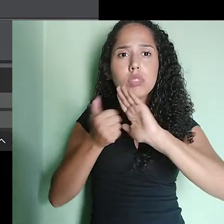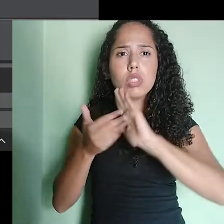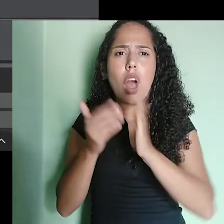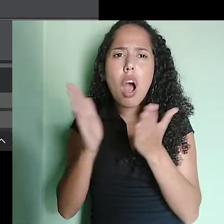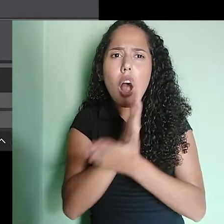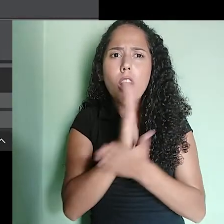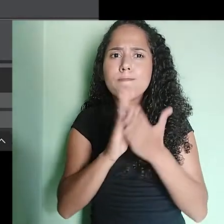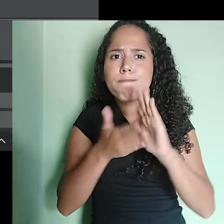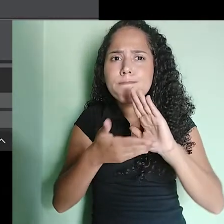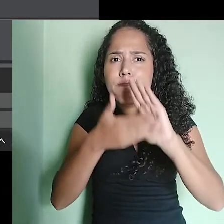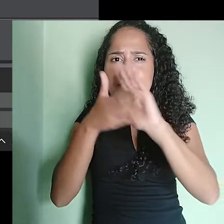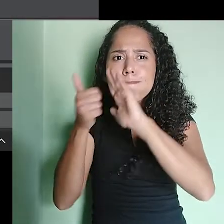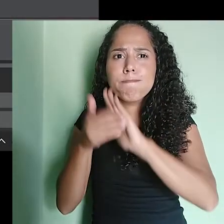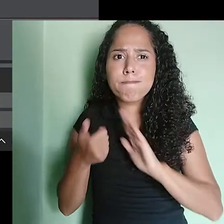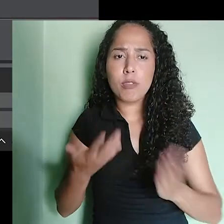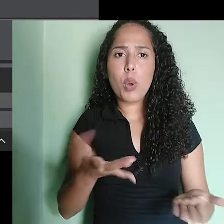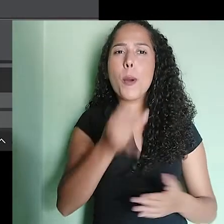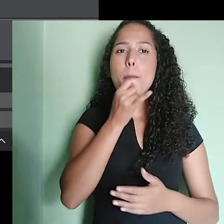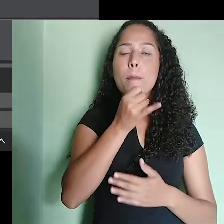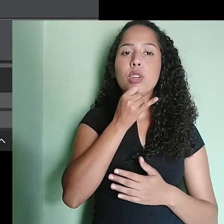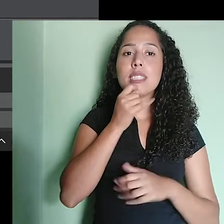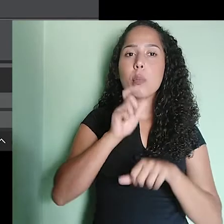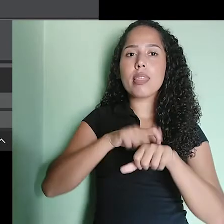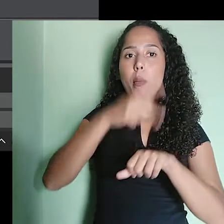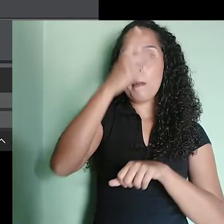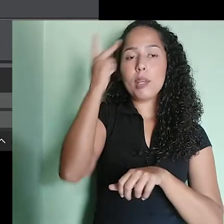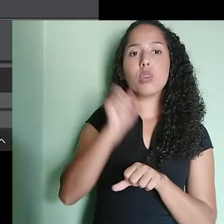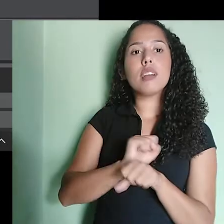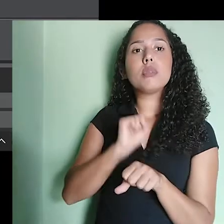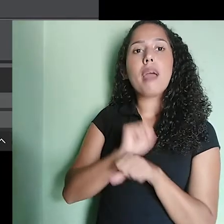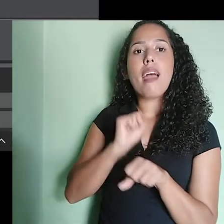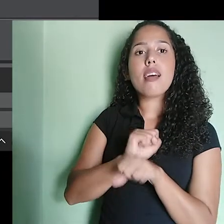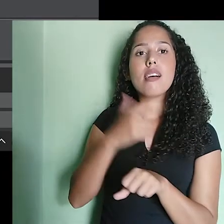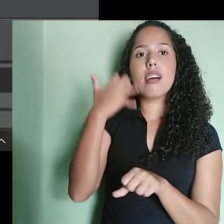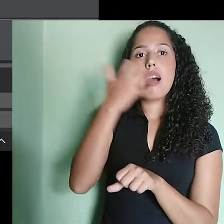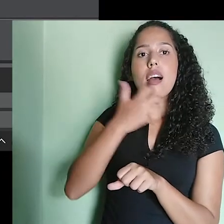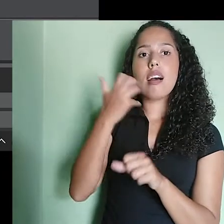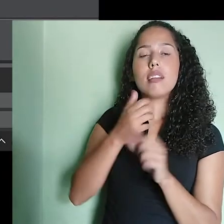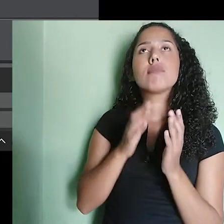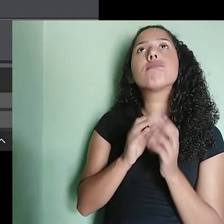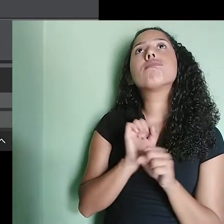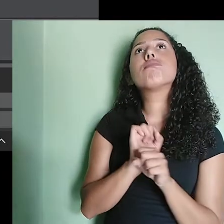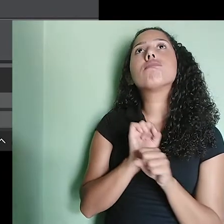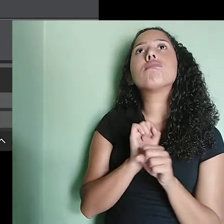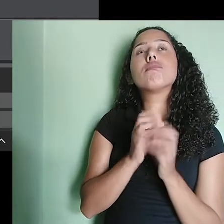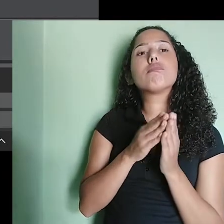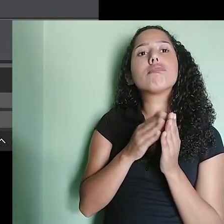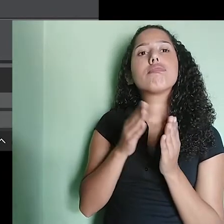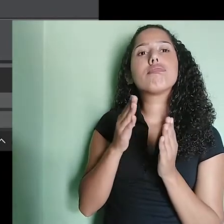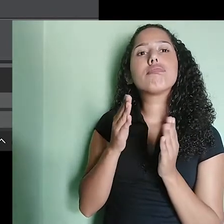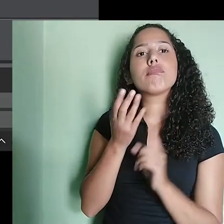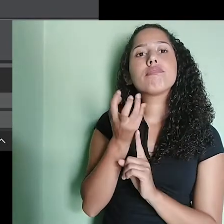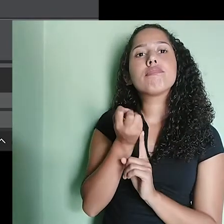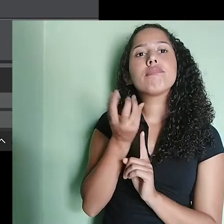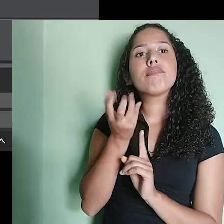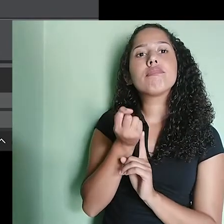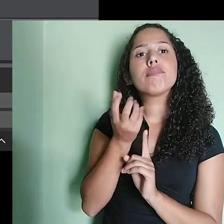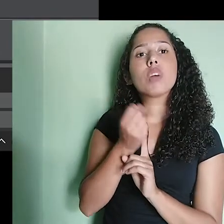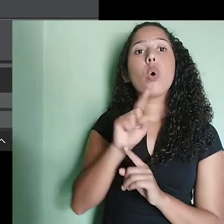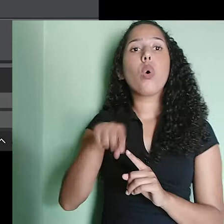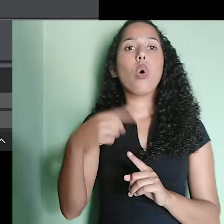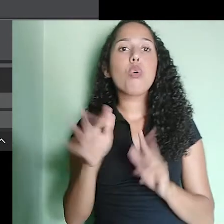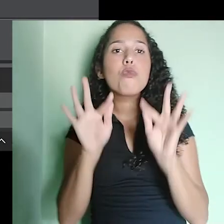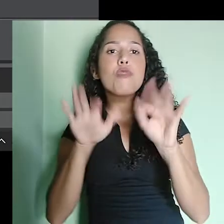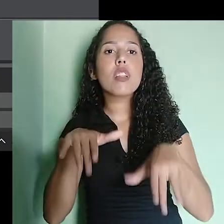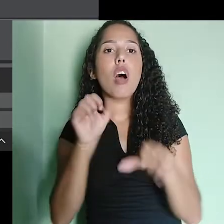quer que fique na gravação. Por exemplo, o tempo em que a pessoa está esperando para começar a cantar, que foi gravado, o final que ela ficou esperando o